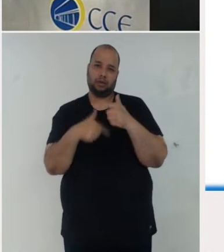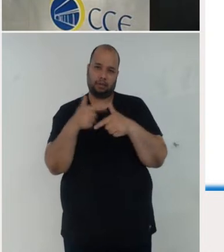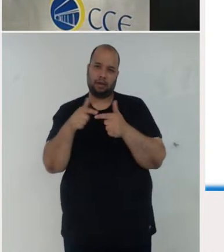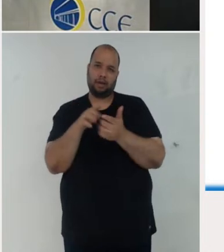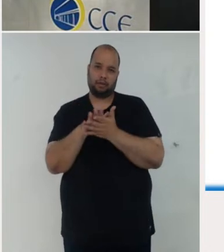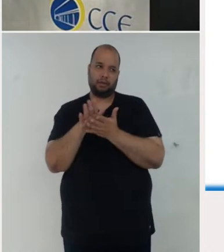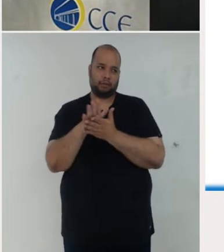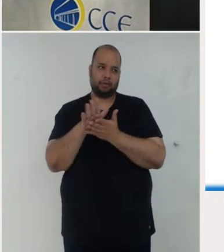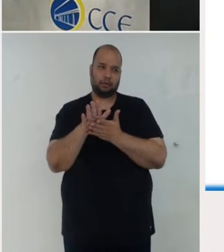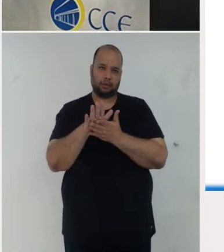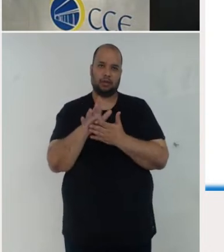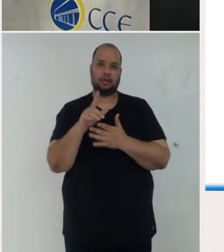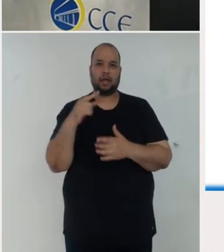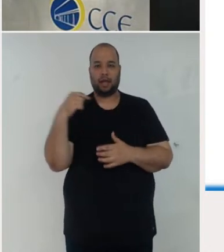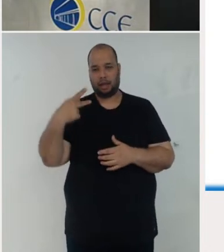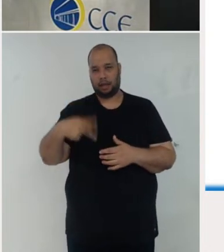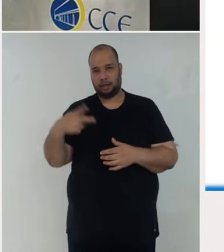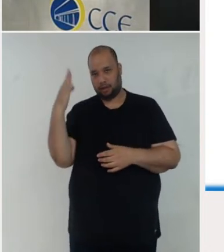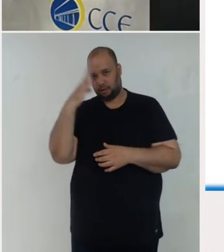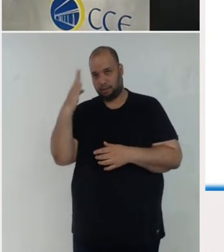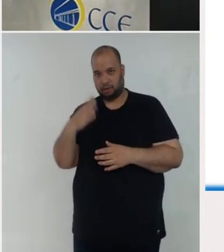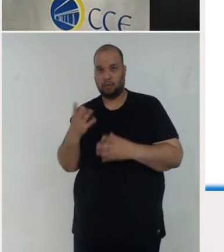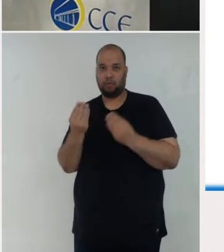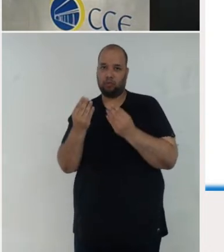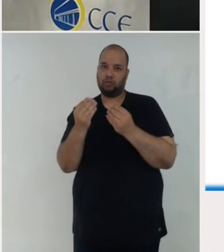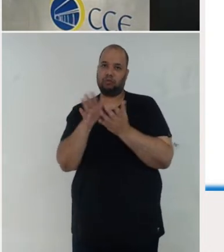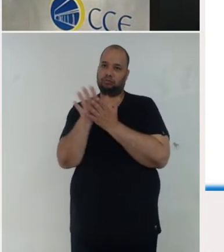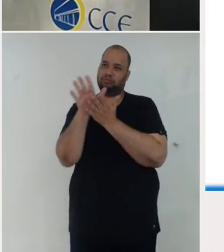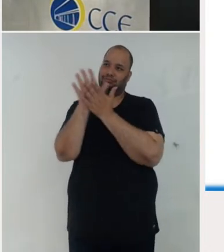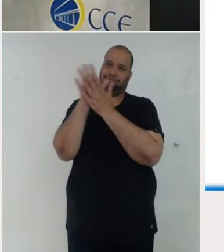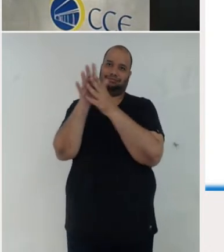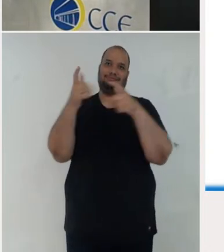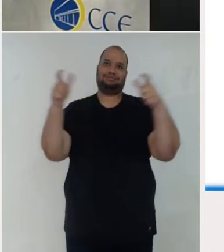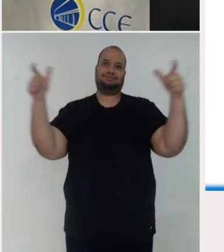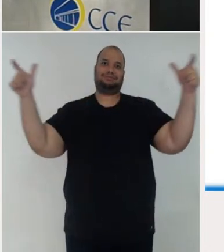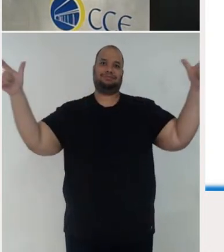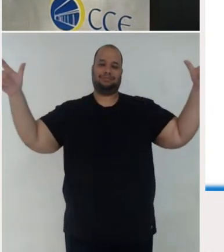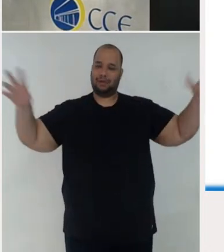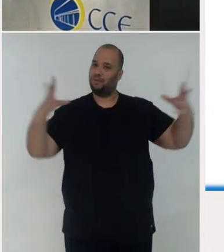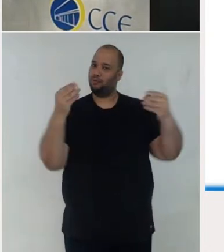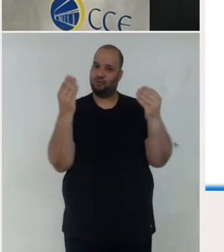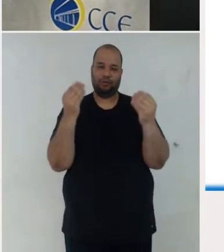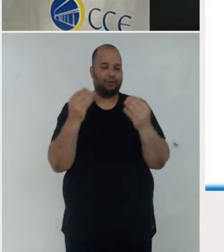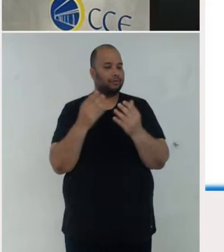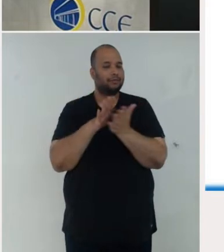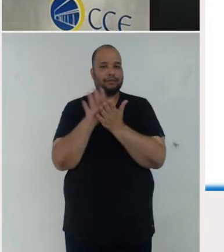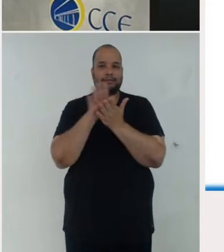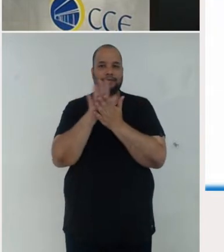trabalhos de etios que a gente tem no Brasil, que é infinitamente maior, mas muito maior mesmo.